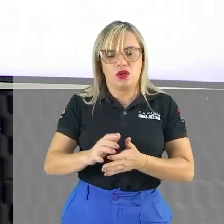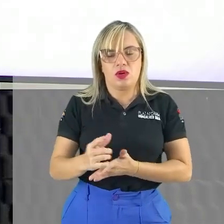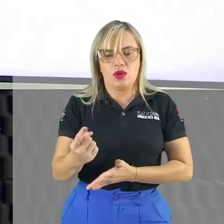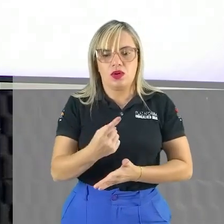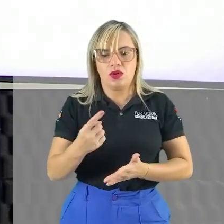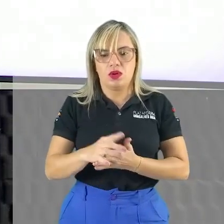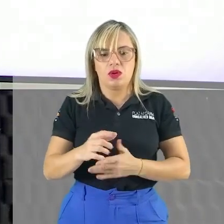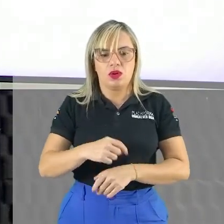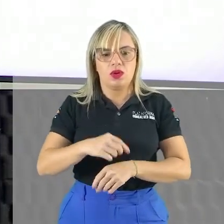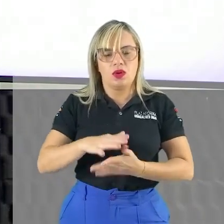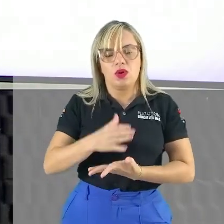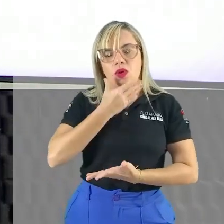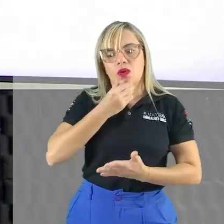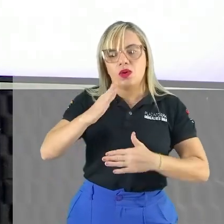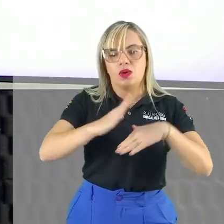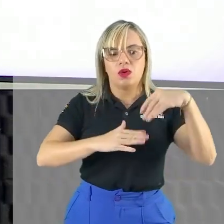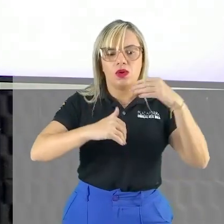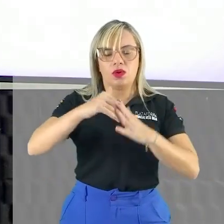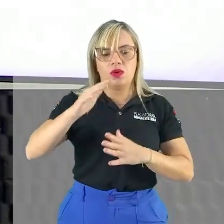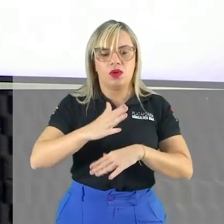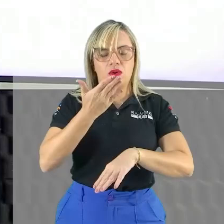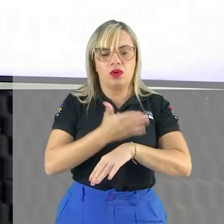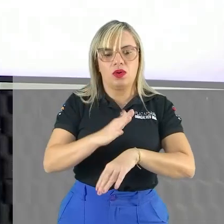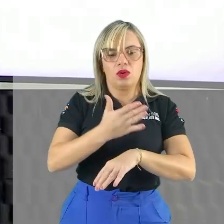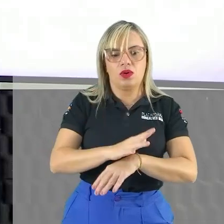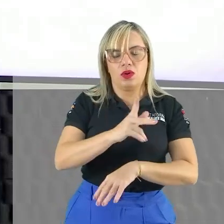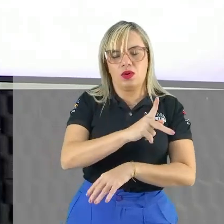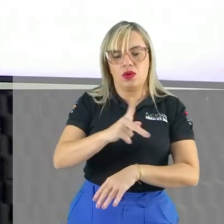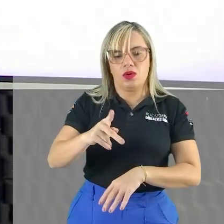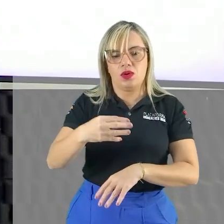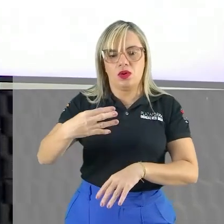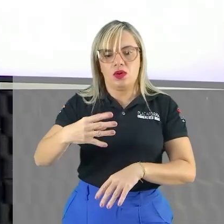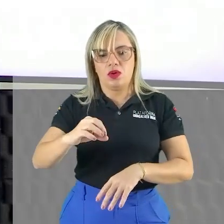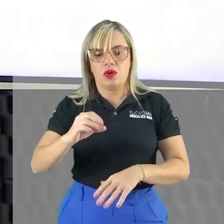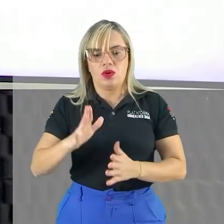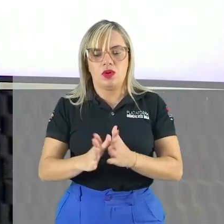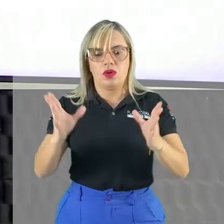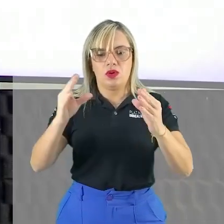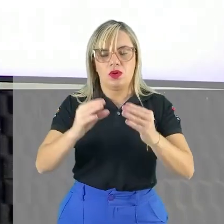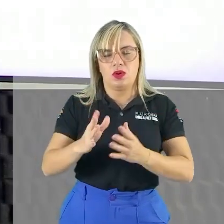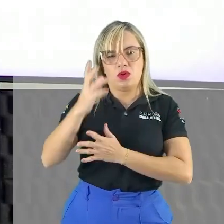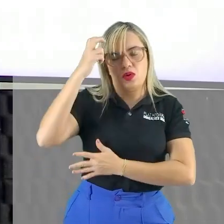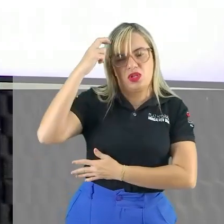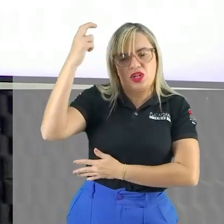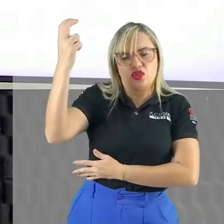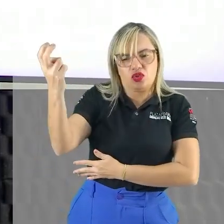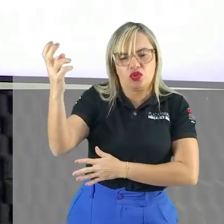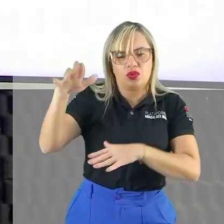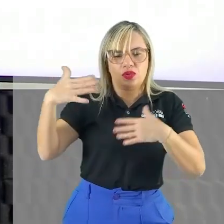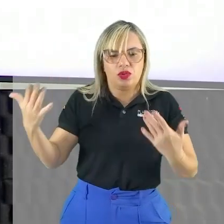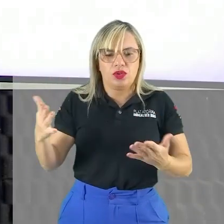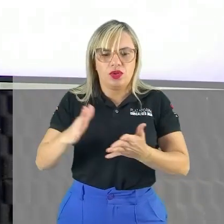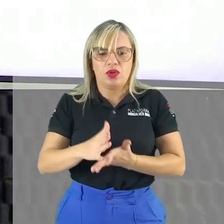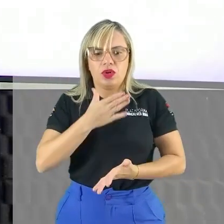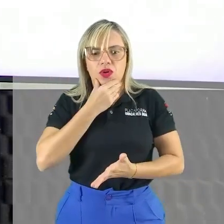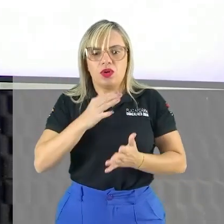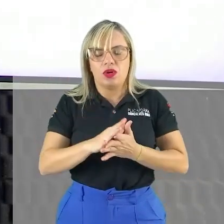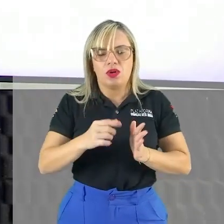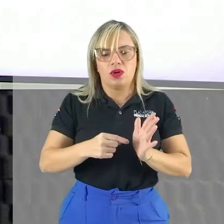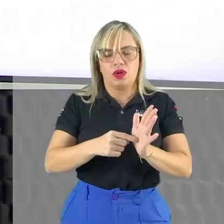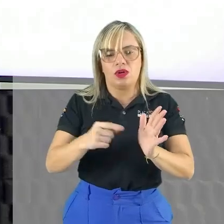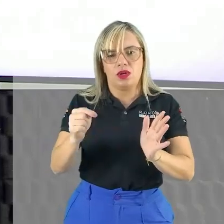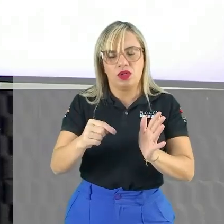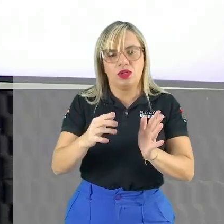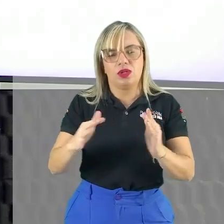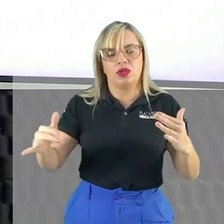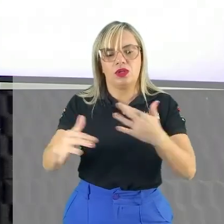homem que profissionalmente tem uma atividade de professor e erudito, em resumo, um intelectual. Esse homem só aparecerá com